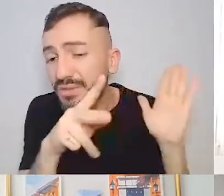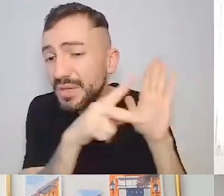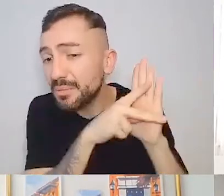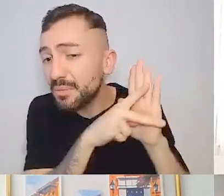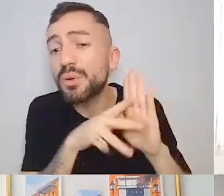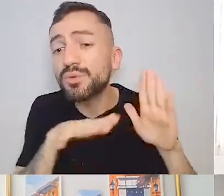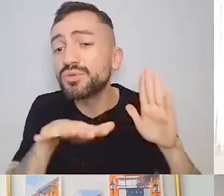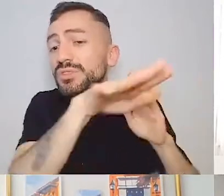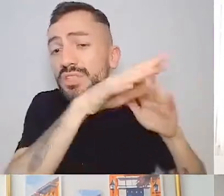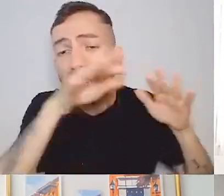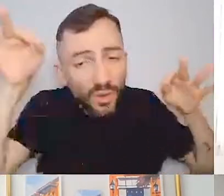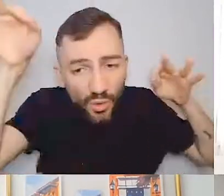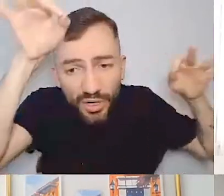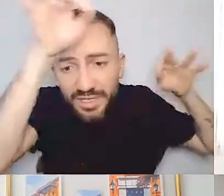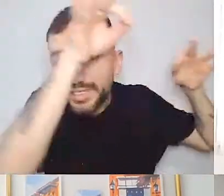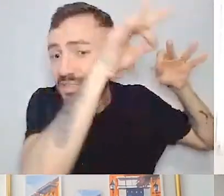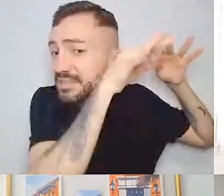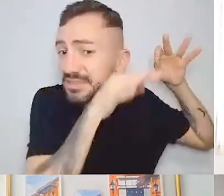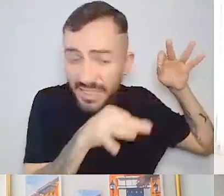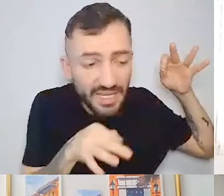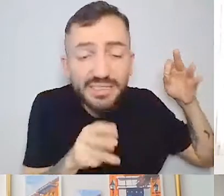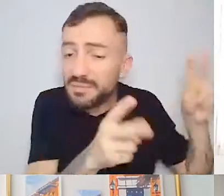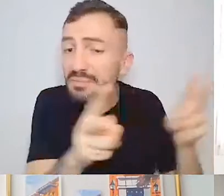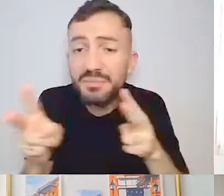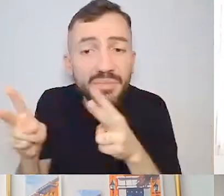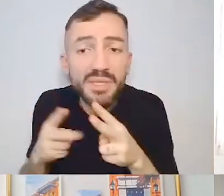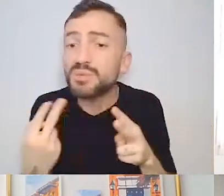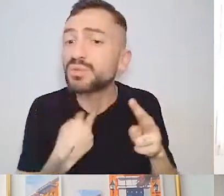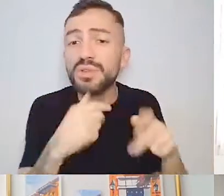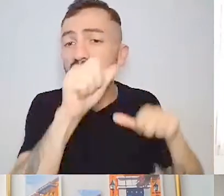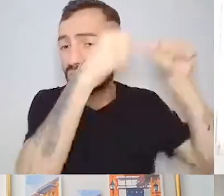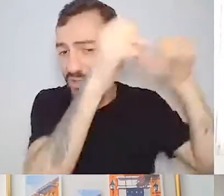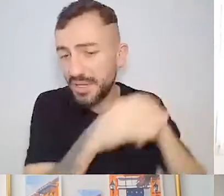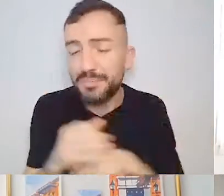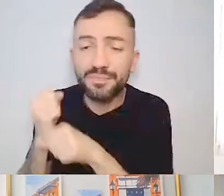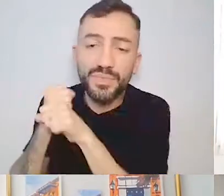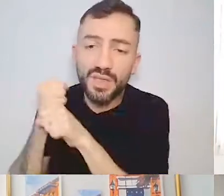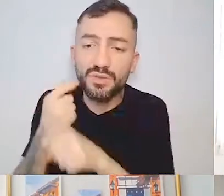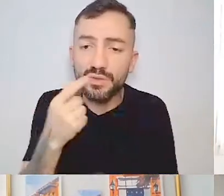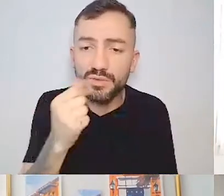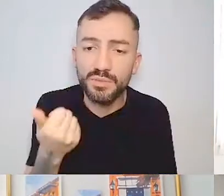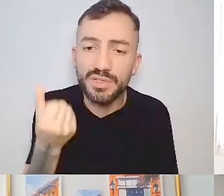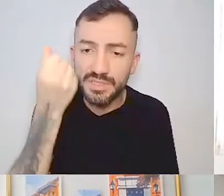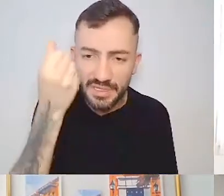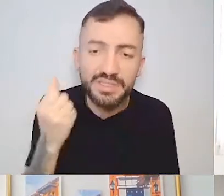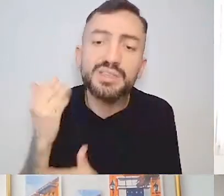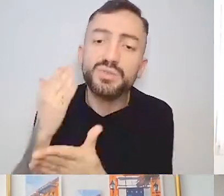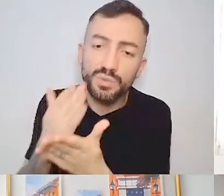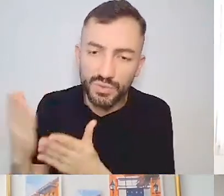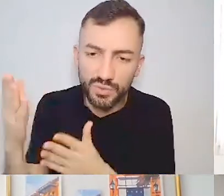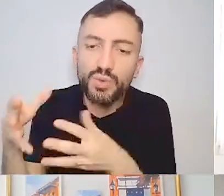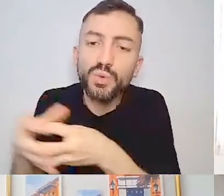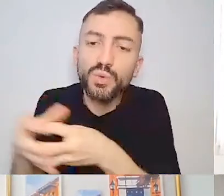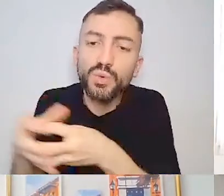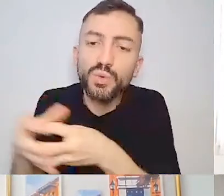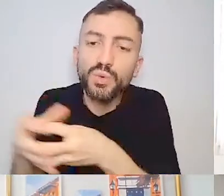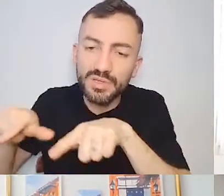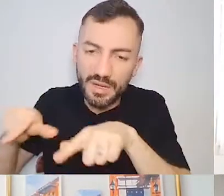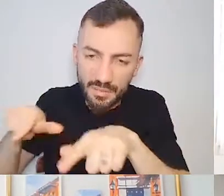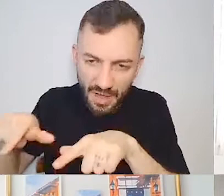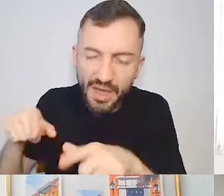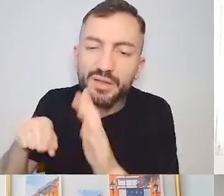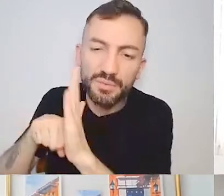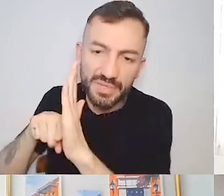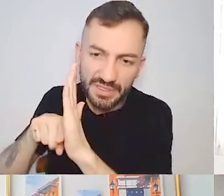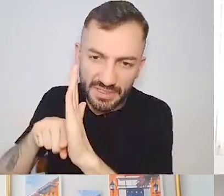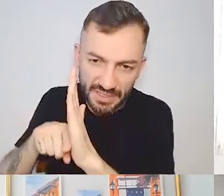nossa sociedade. Em 2016, iniciamos o Grupo de Trabalho Maternidades, ou SERES, que é o nome de uma